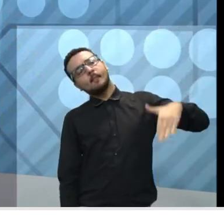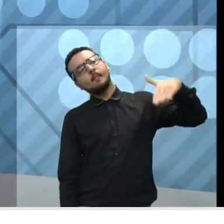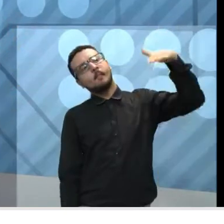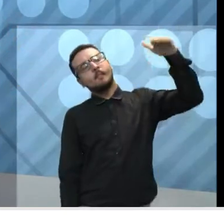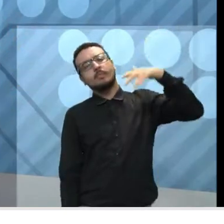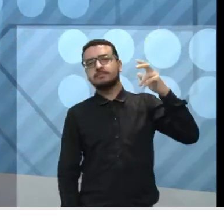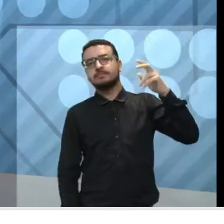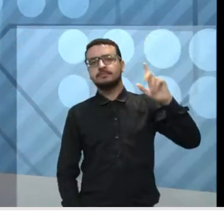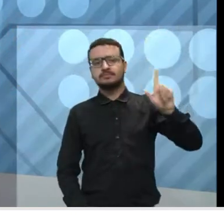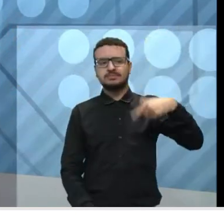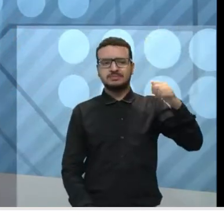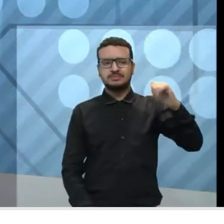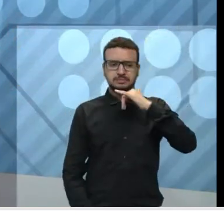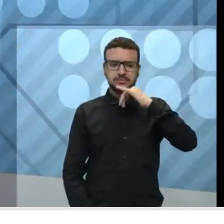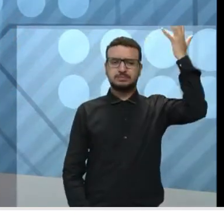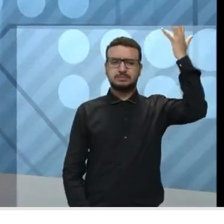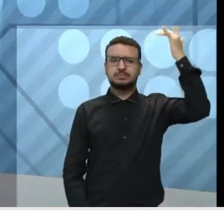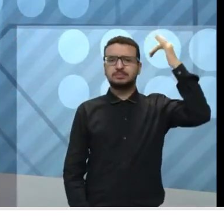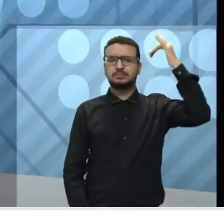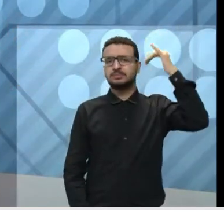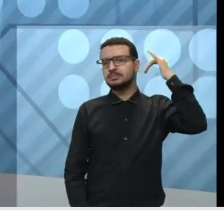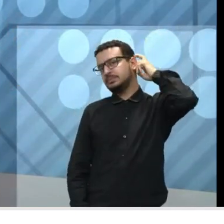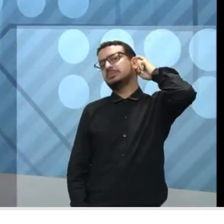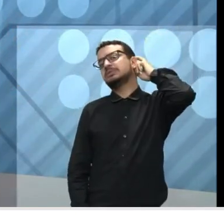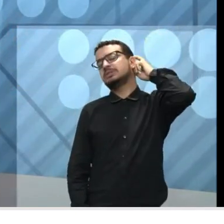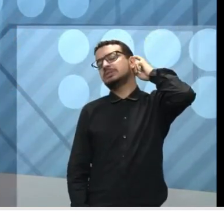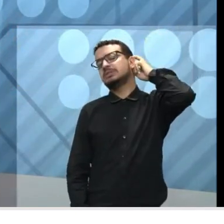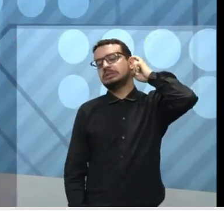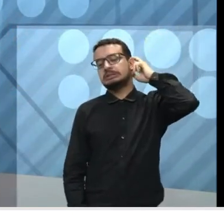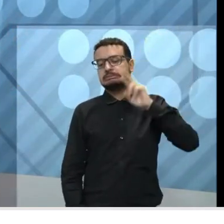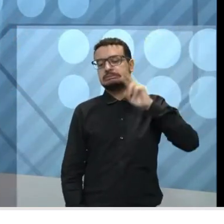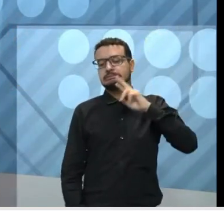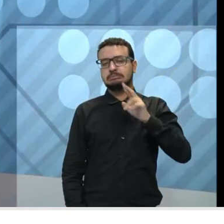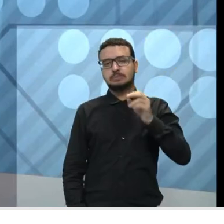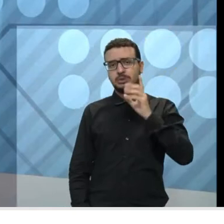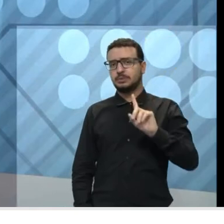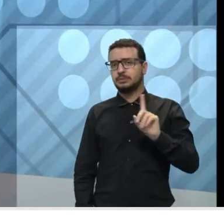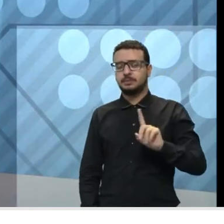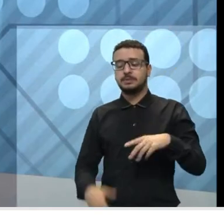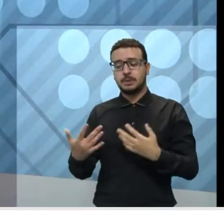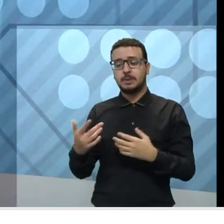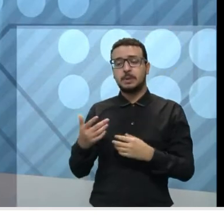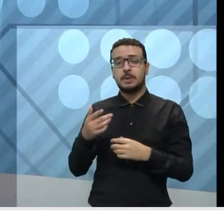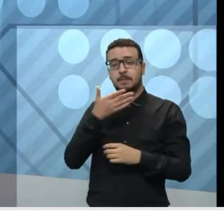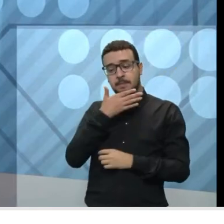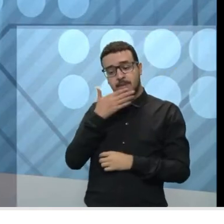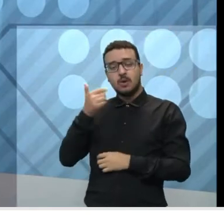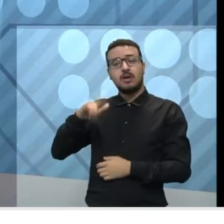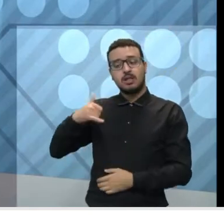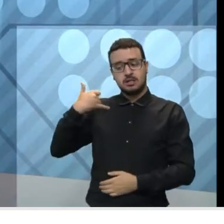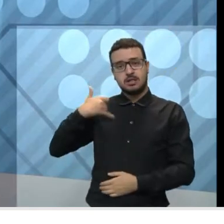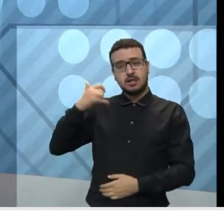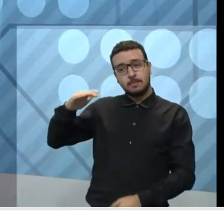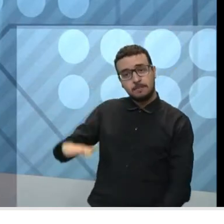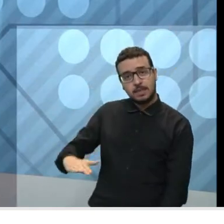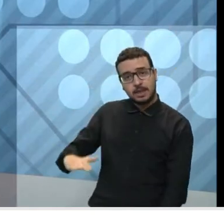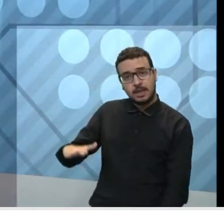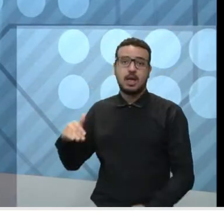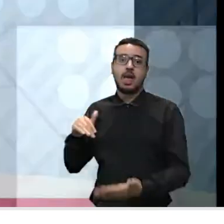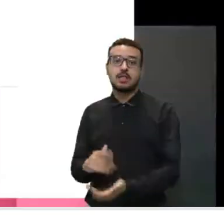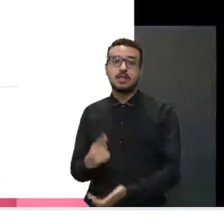bons. Então, é recomendado quando a criança ainda ela é pequena, certo? Então, aqui os tipos de aparelho e João Pedro. Então,